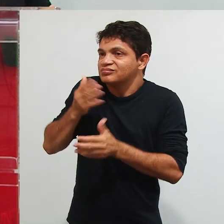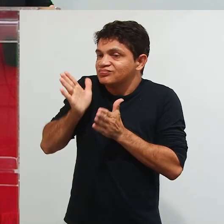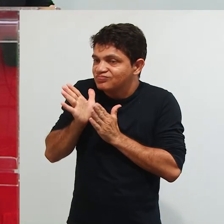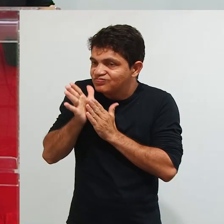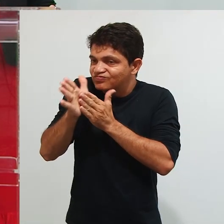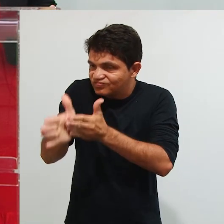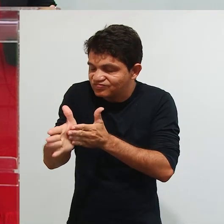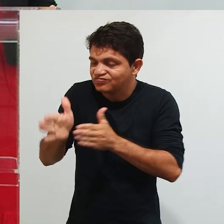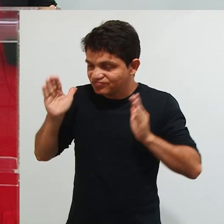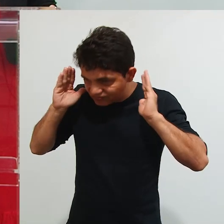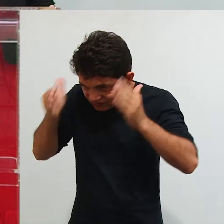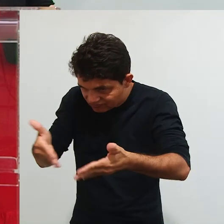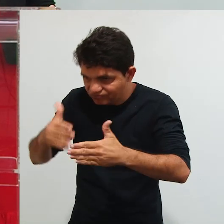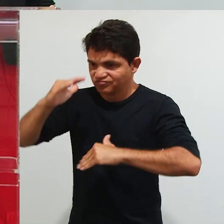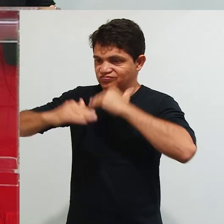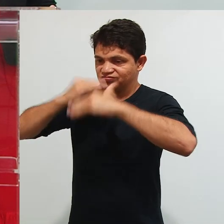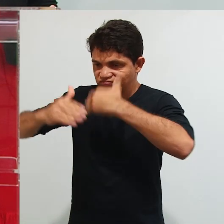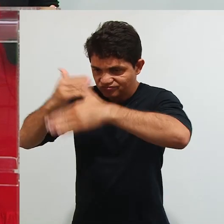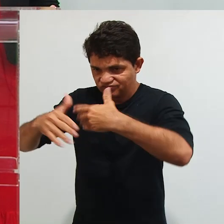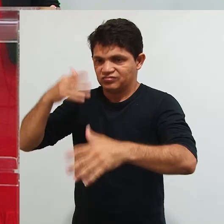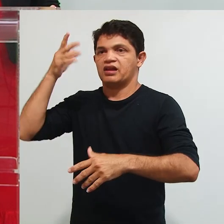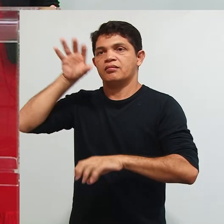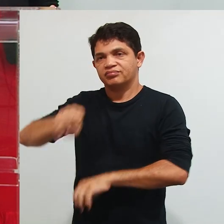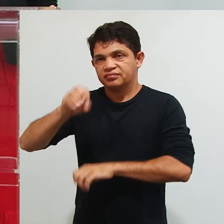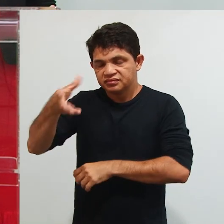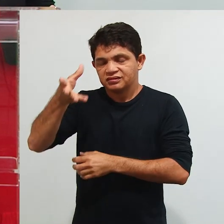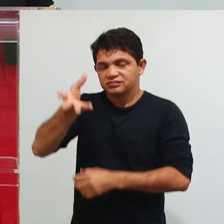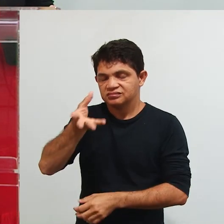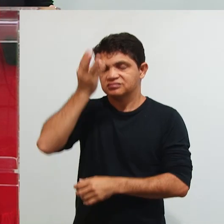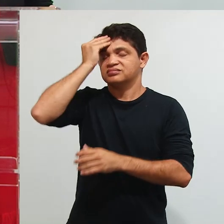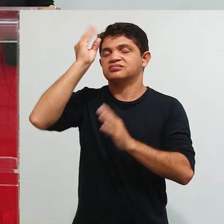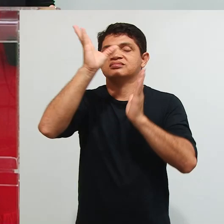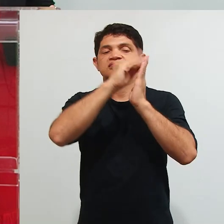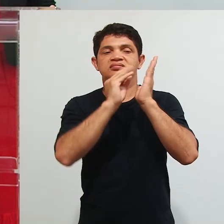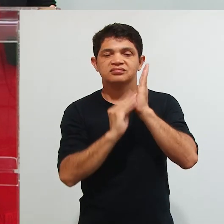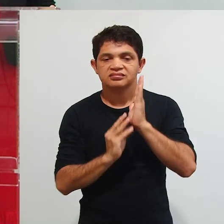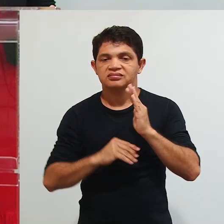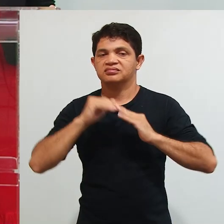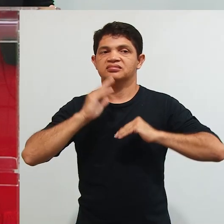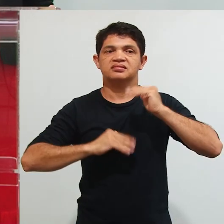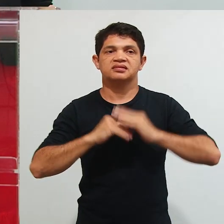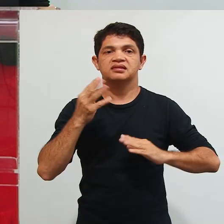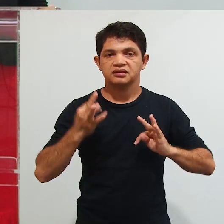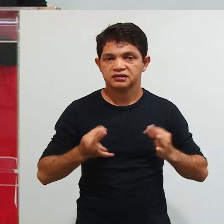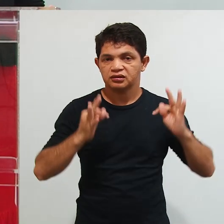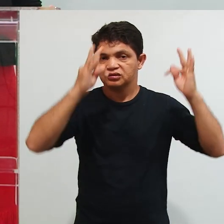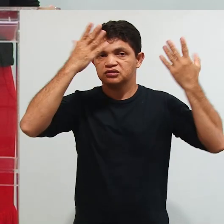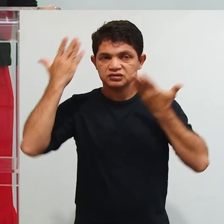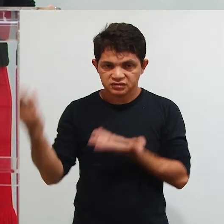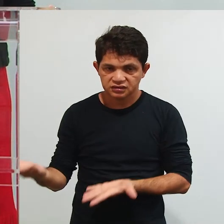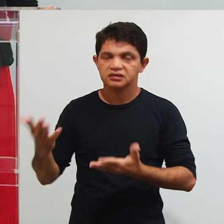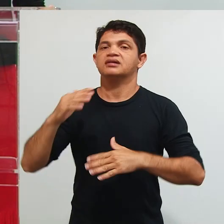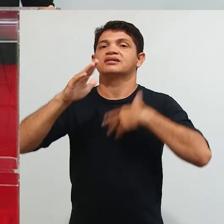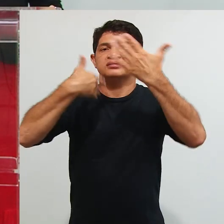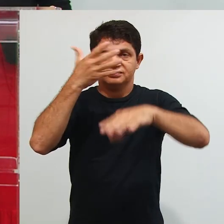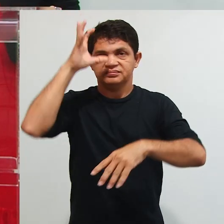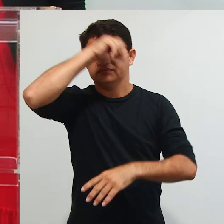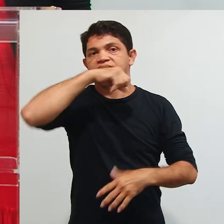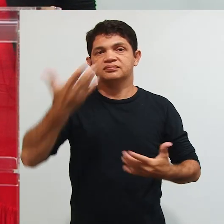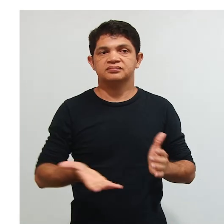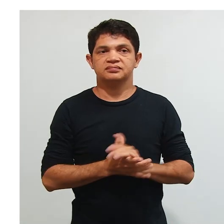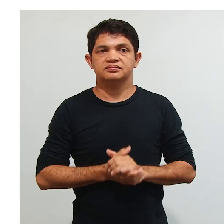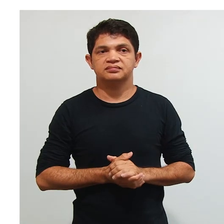com relação a essa patologia. Mas as patologias também podem trazer dificuldades de aprendizagem,